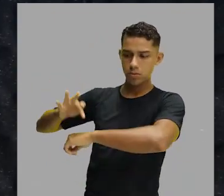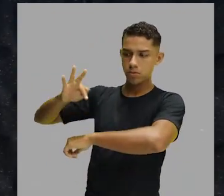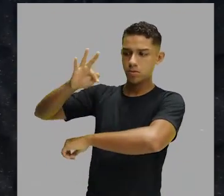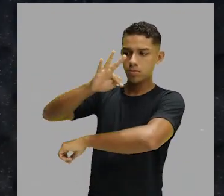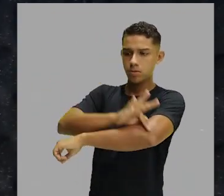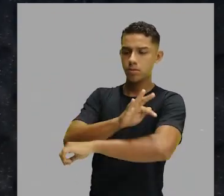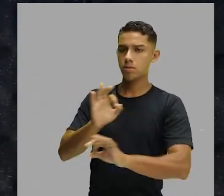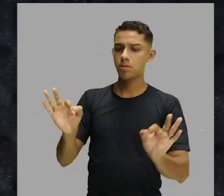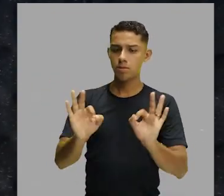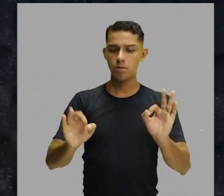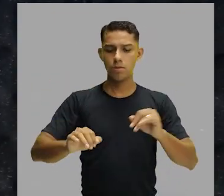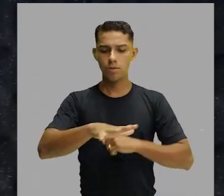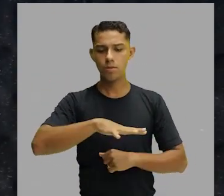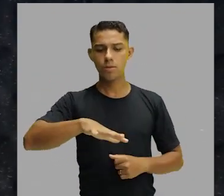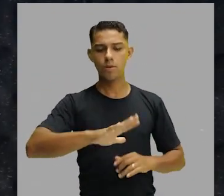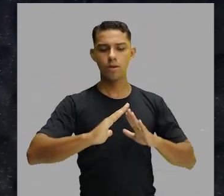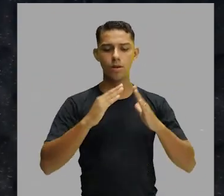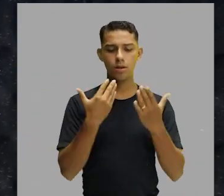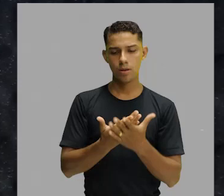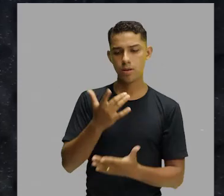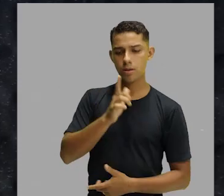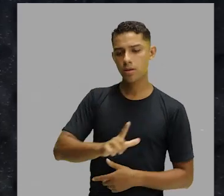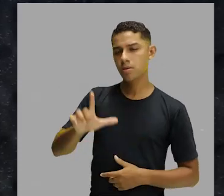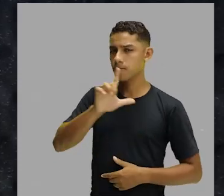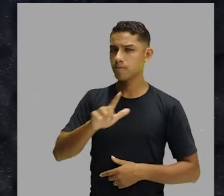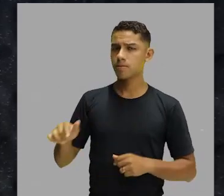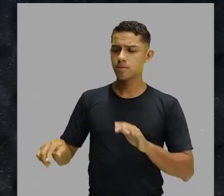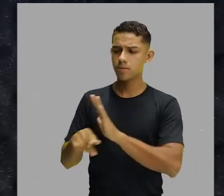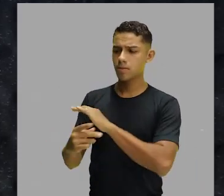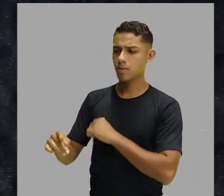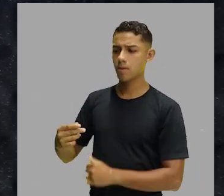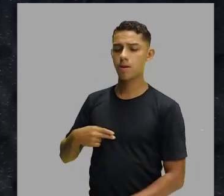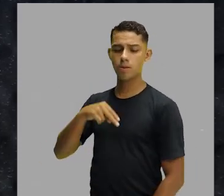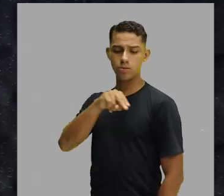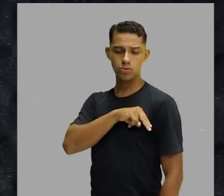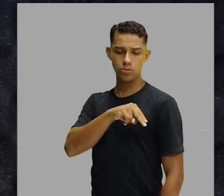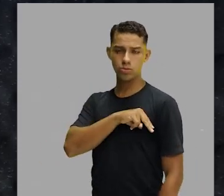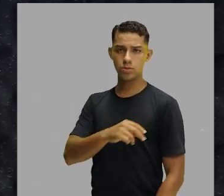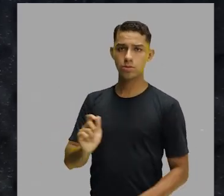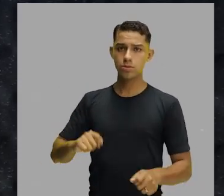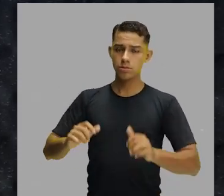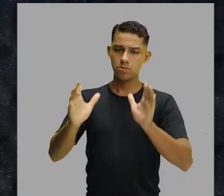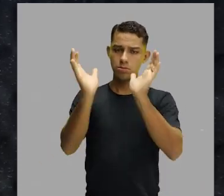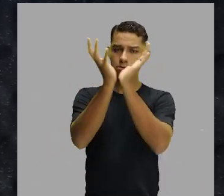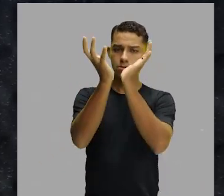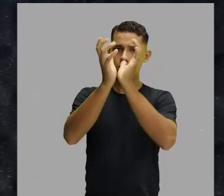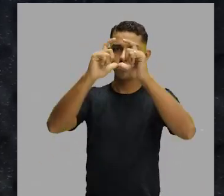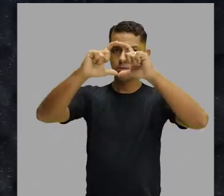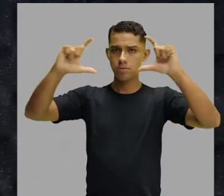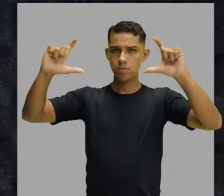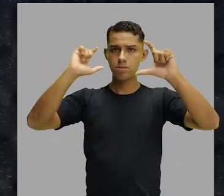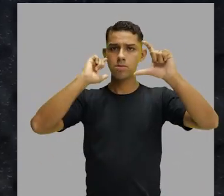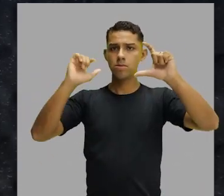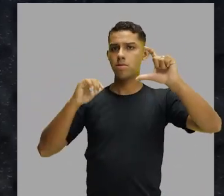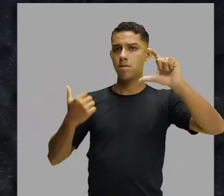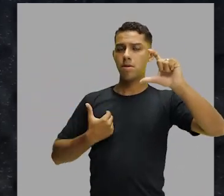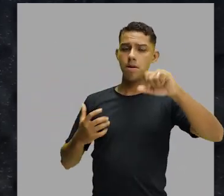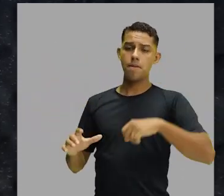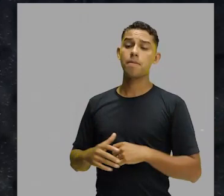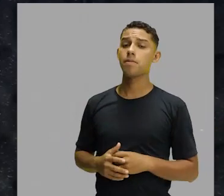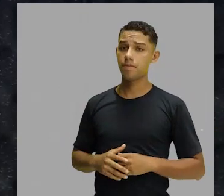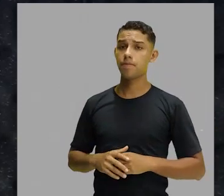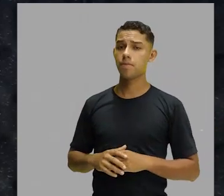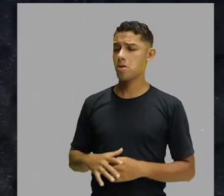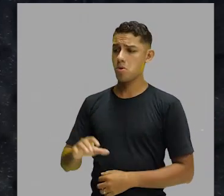à nobreza. Então, a maioria, né, o povo que sustentava essa sociedade, era um povo analfabeto,